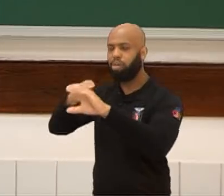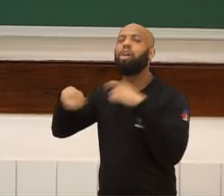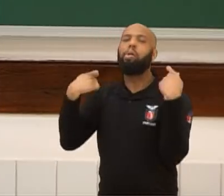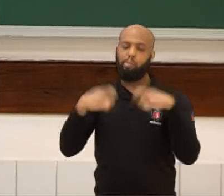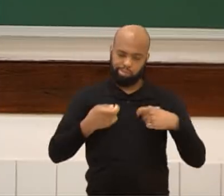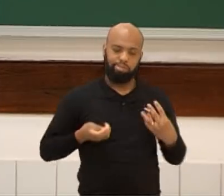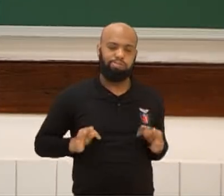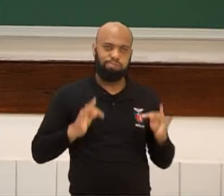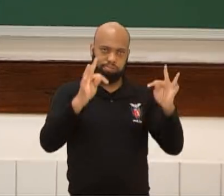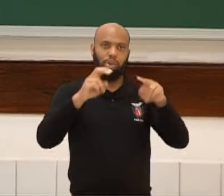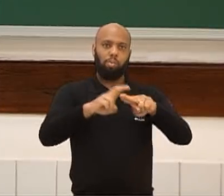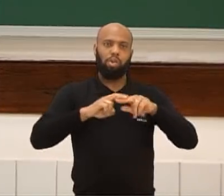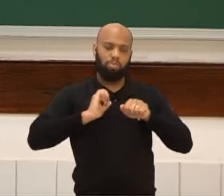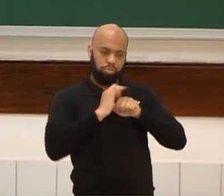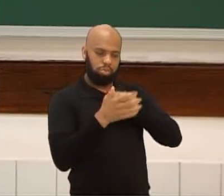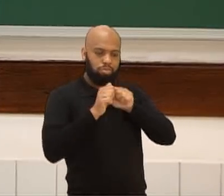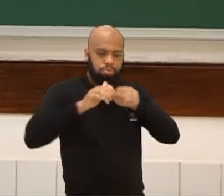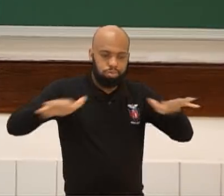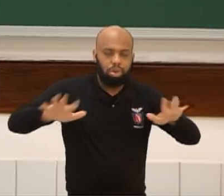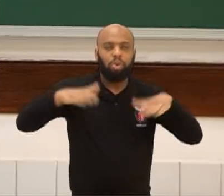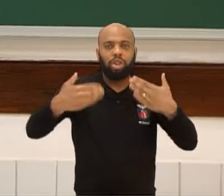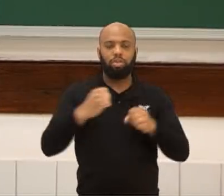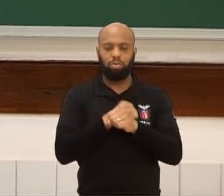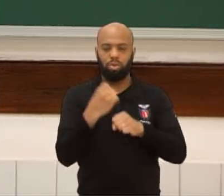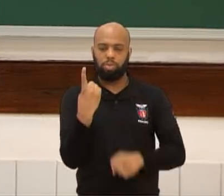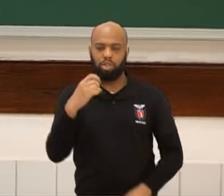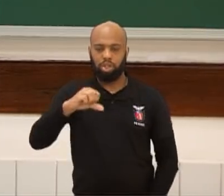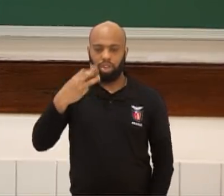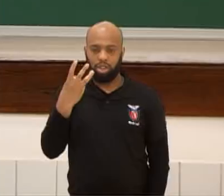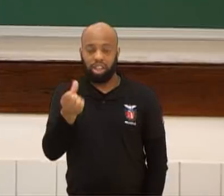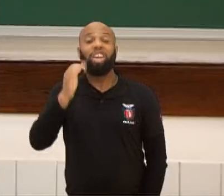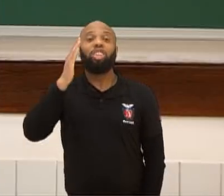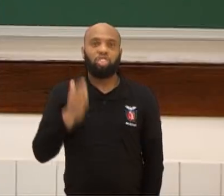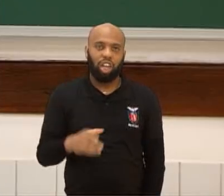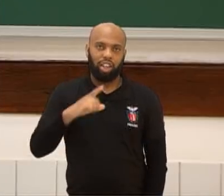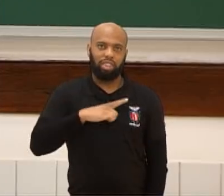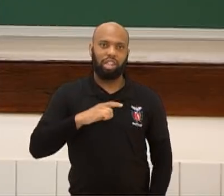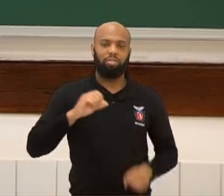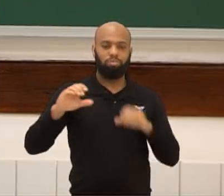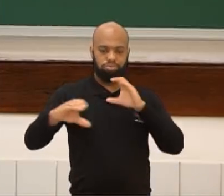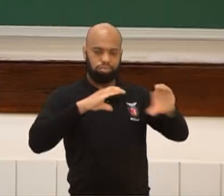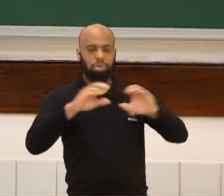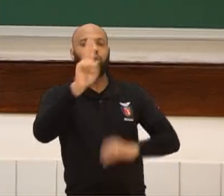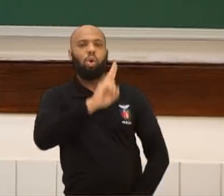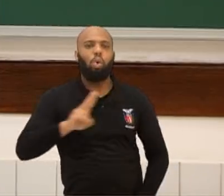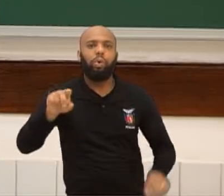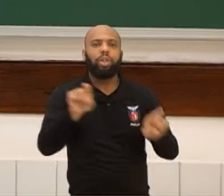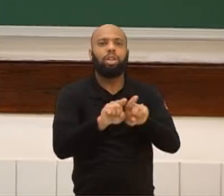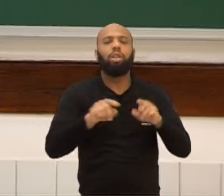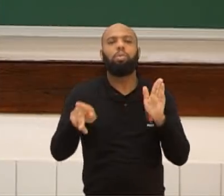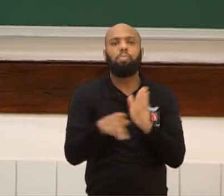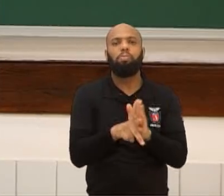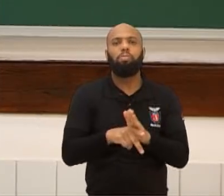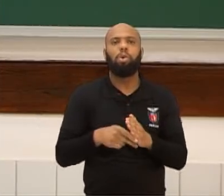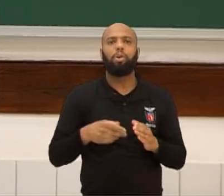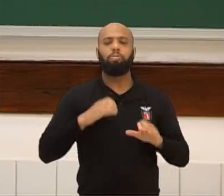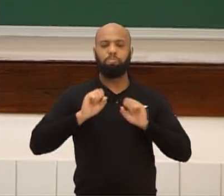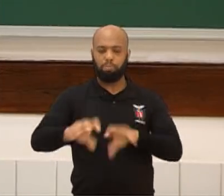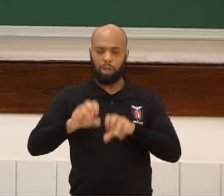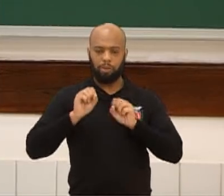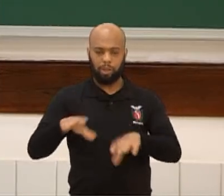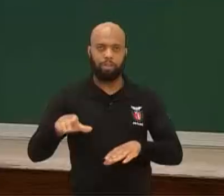com a própria pandemia. Então, já desde 1936, os meios de comunicação já servem à educação dessa